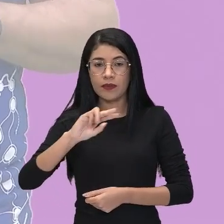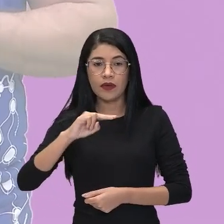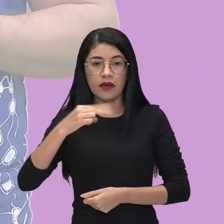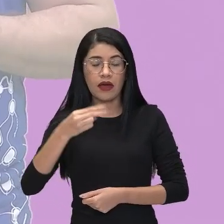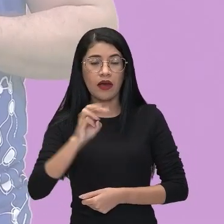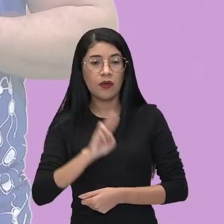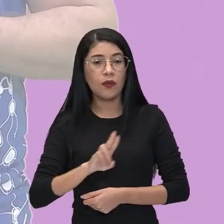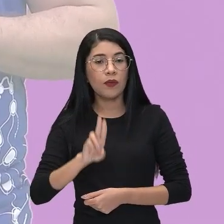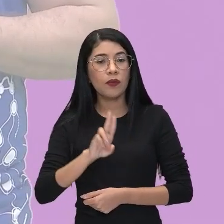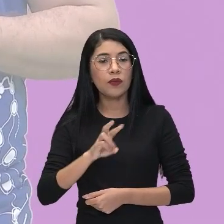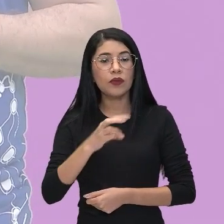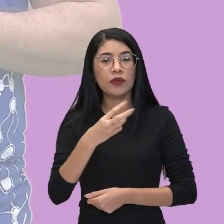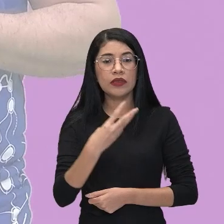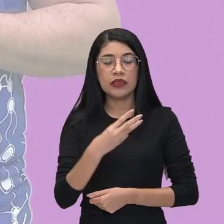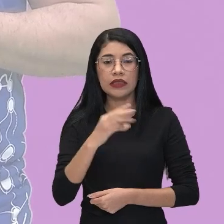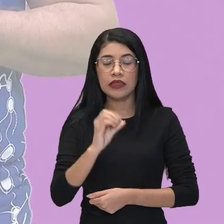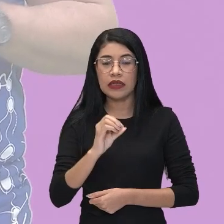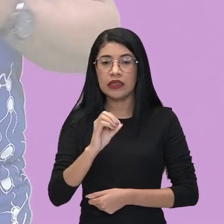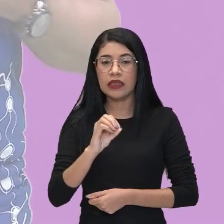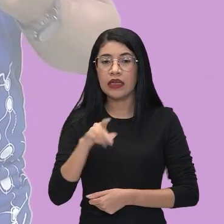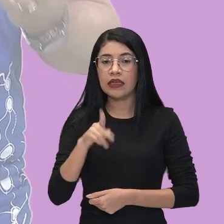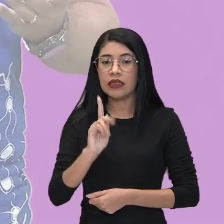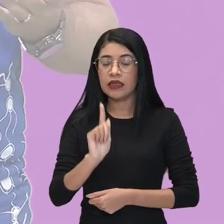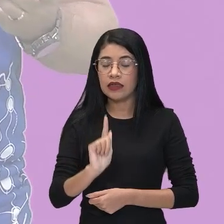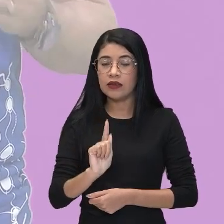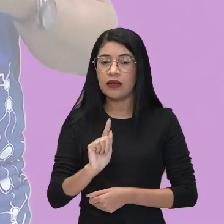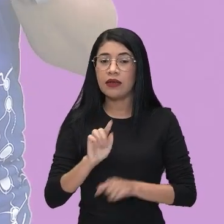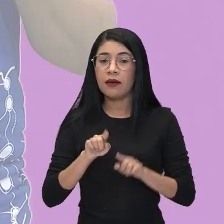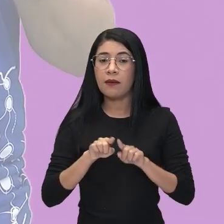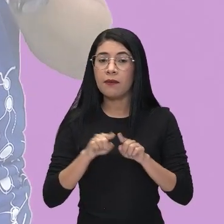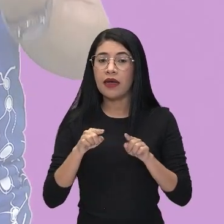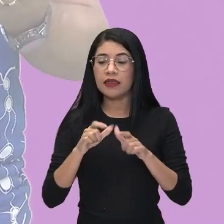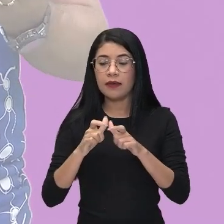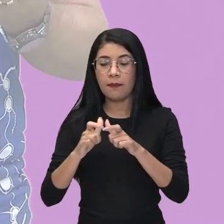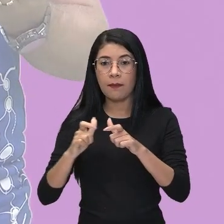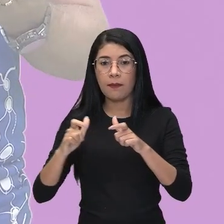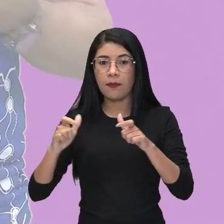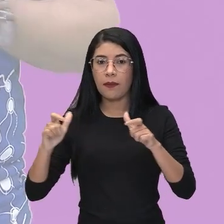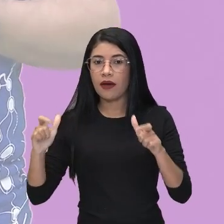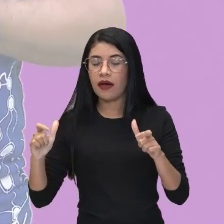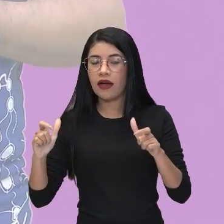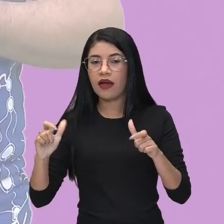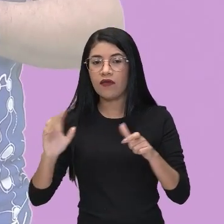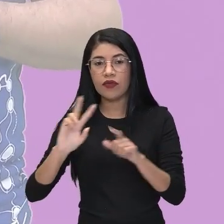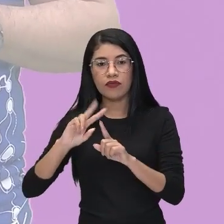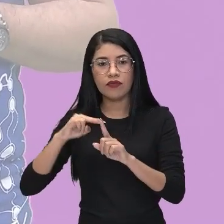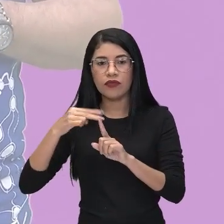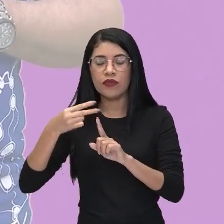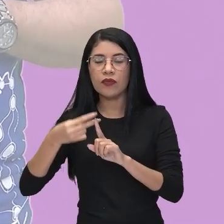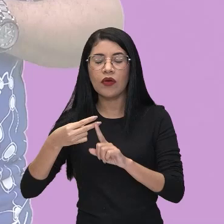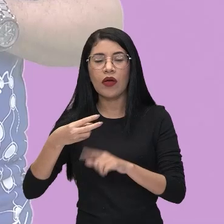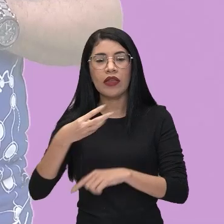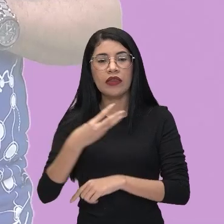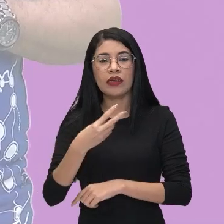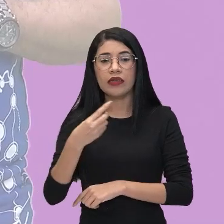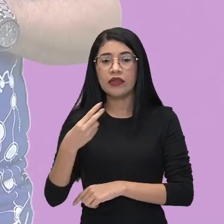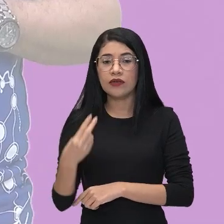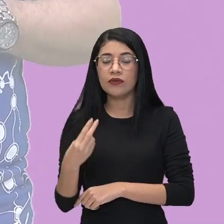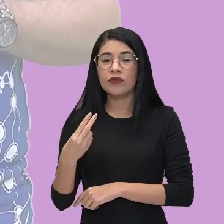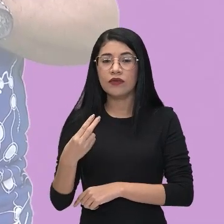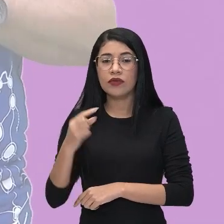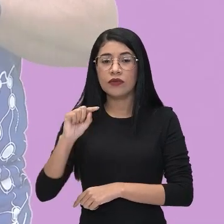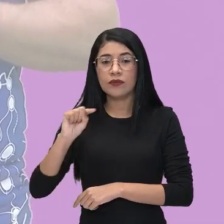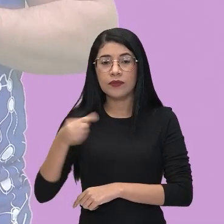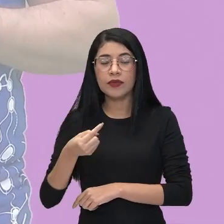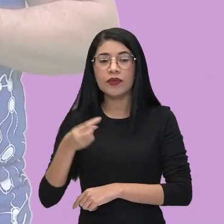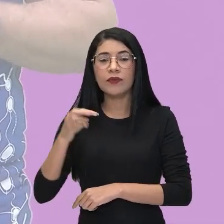30 quilos de fertilizantes. Mas agora eu estou aumentando, não é mais 15 mil metros quadrados. Agora são 32